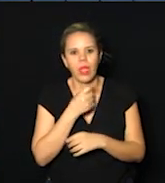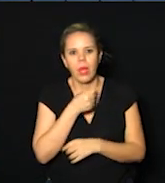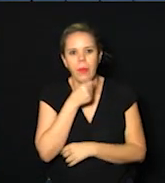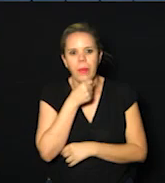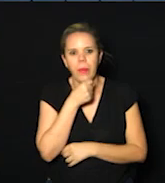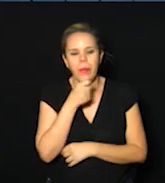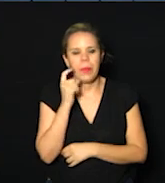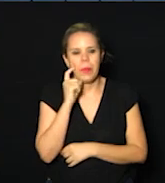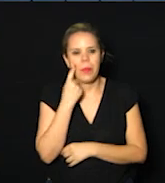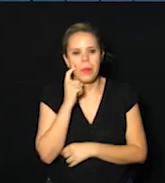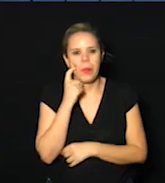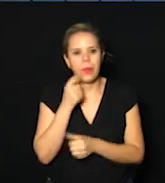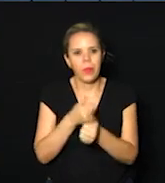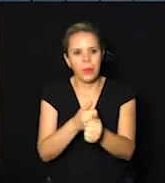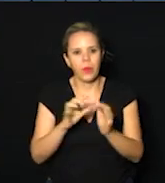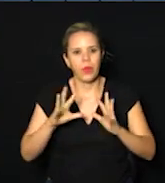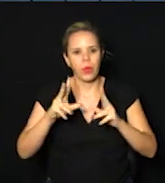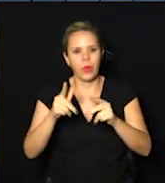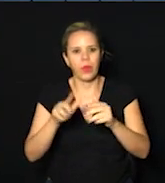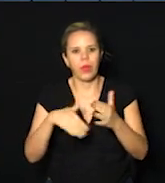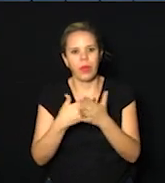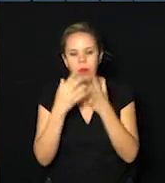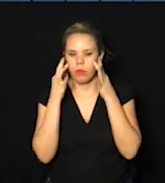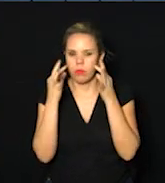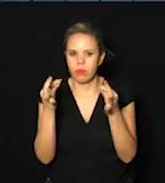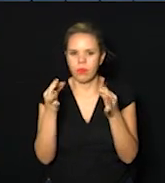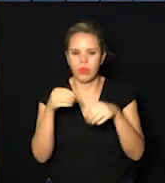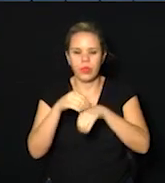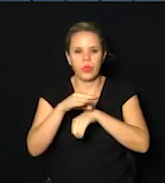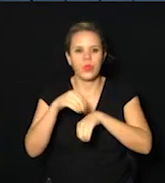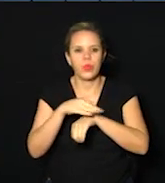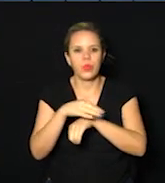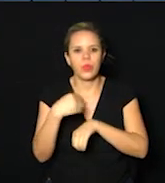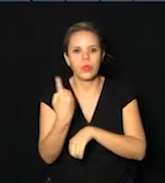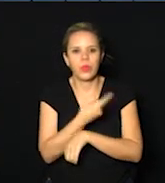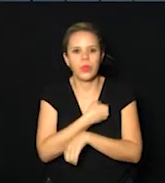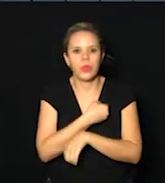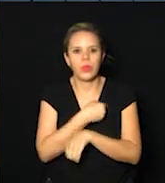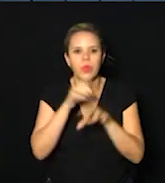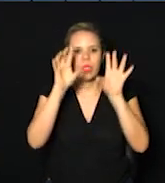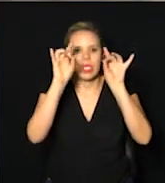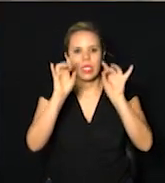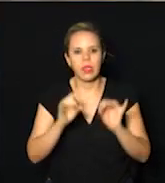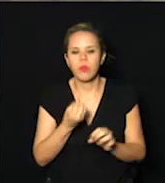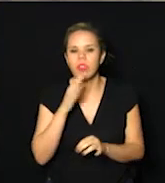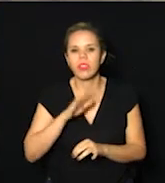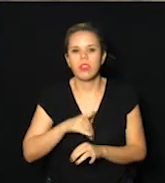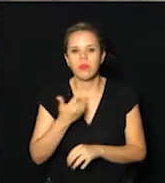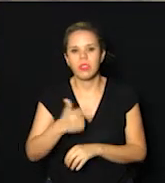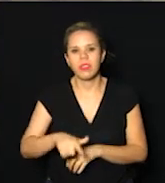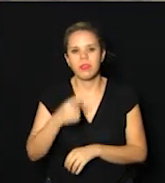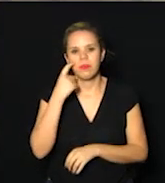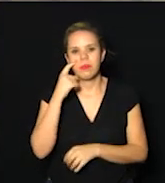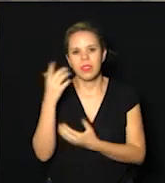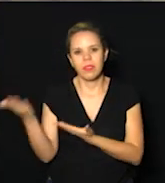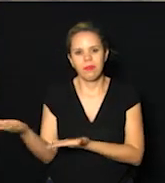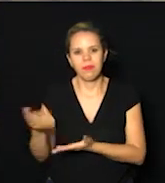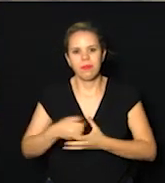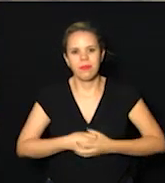repórter Mirna Abreu acompanhou tudo atentamente e traz agora para a gente os detalhes. Boa tarde mais uma vez a você,